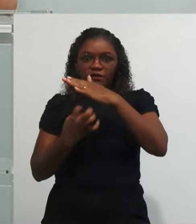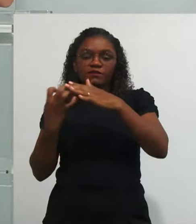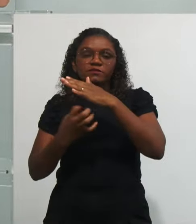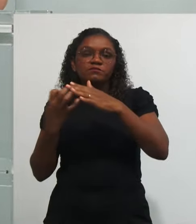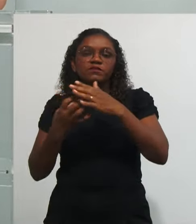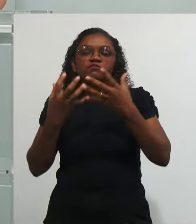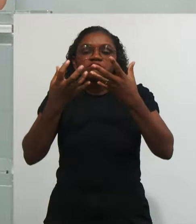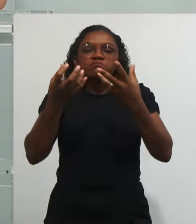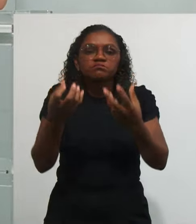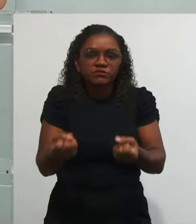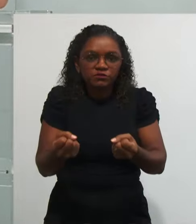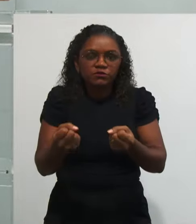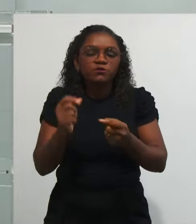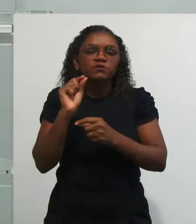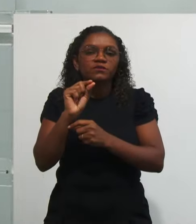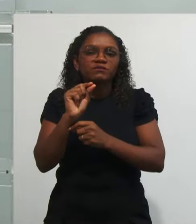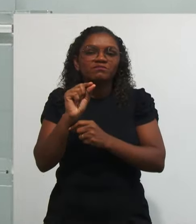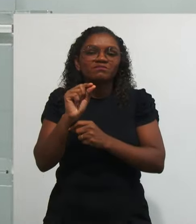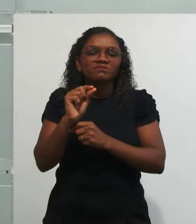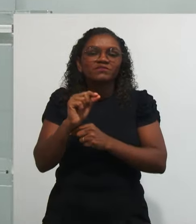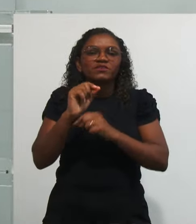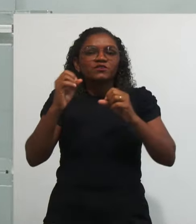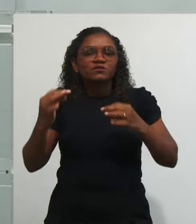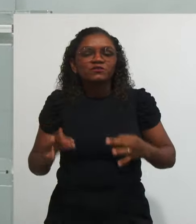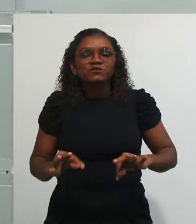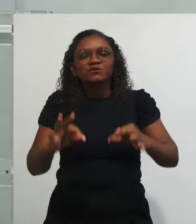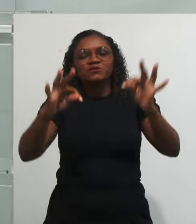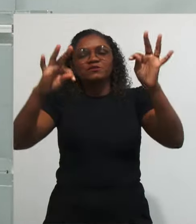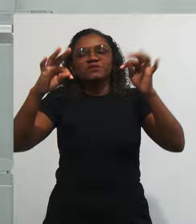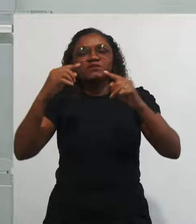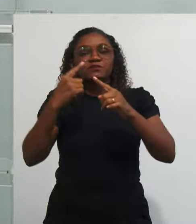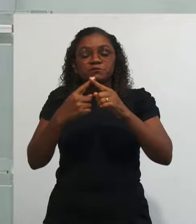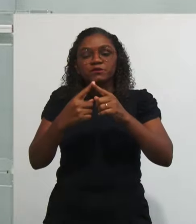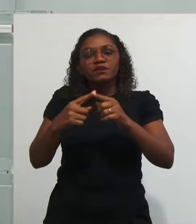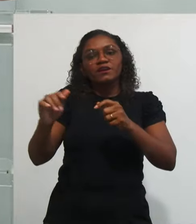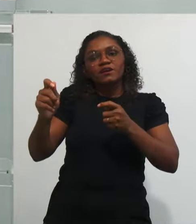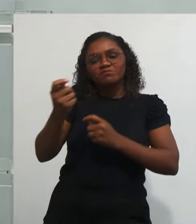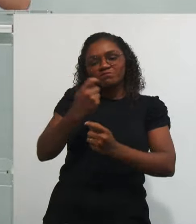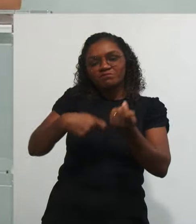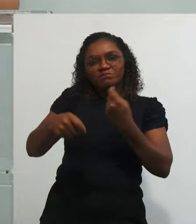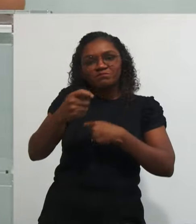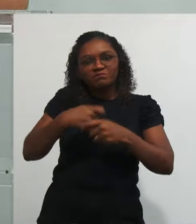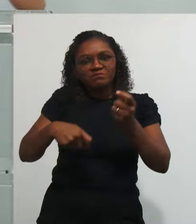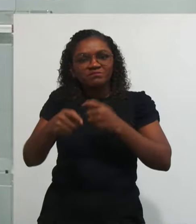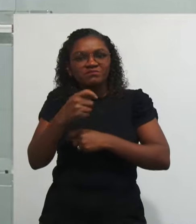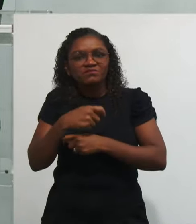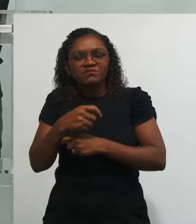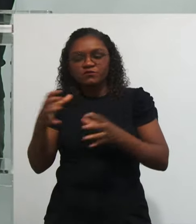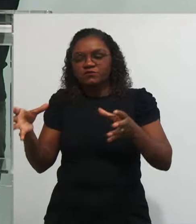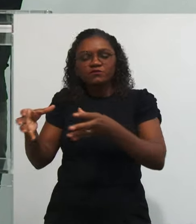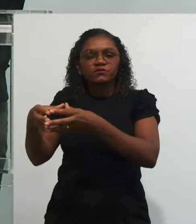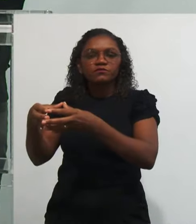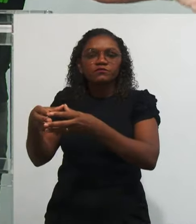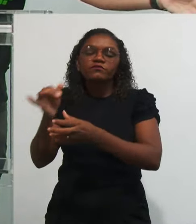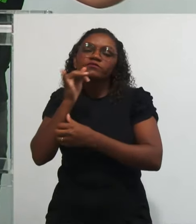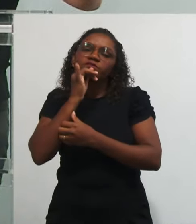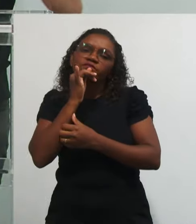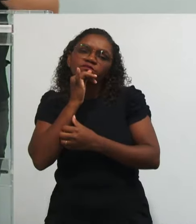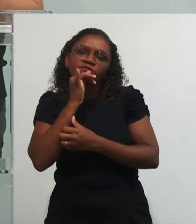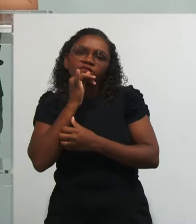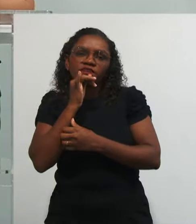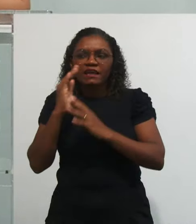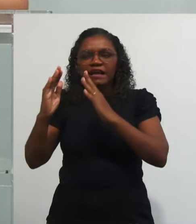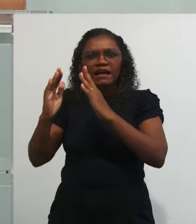tempo justamente para que a empresa pudesse administrar essas equipes como que eu sei que a pessoa que tá na casa